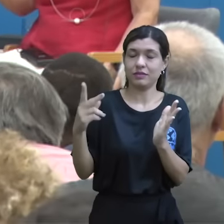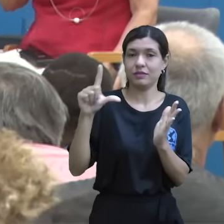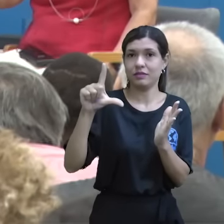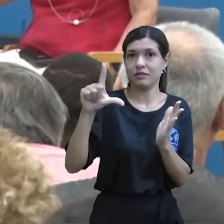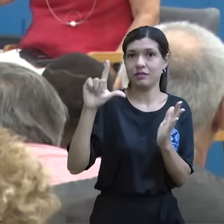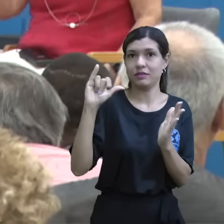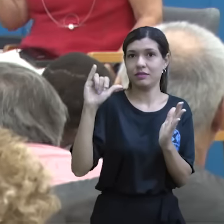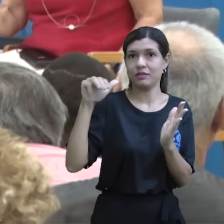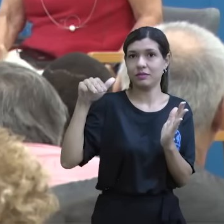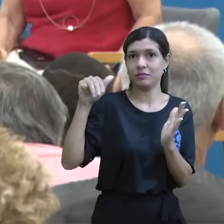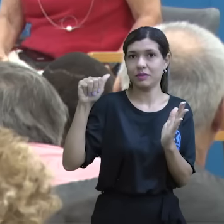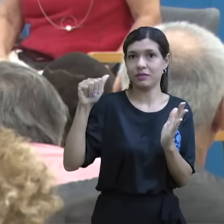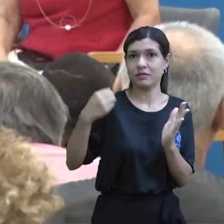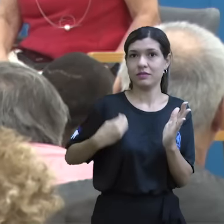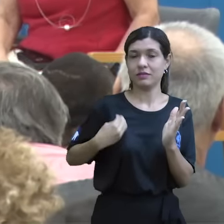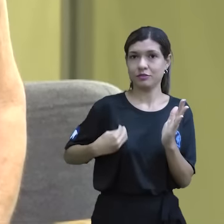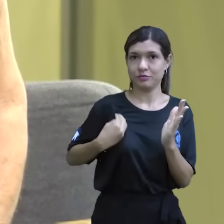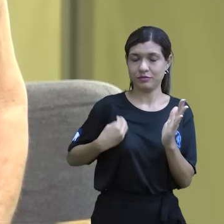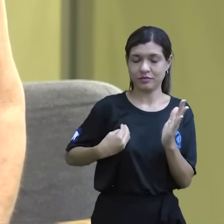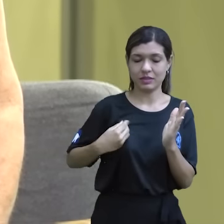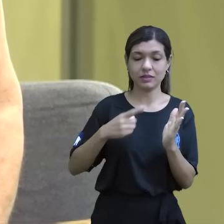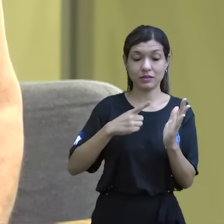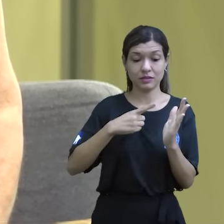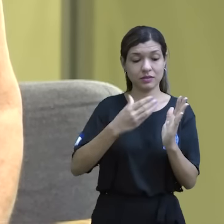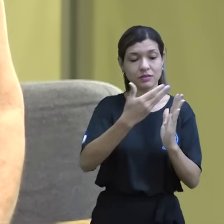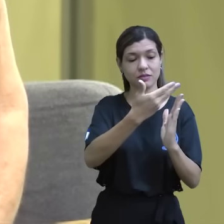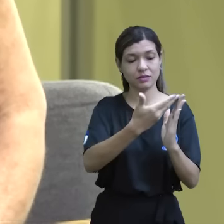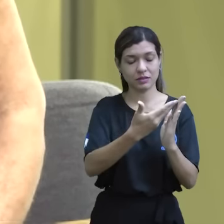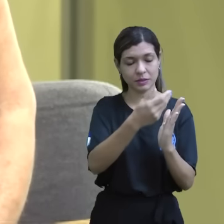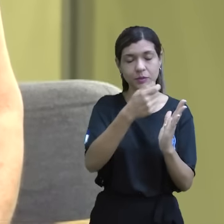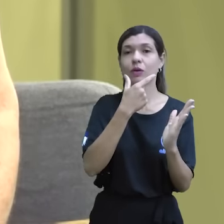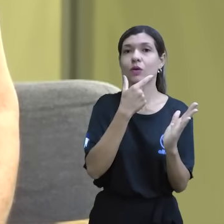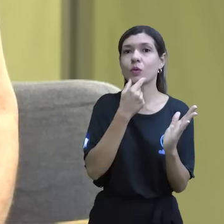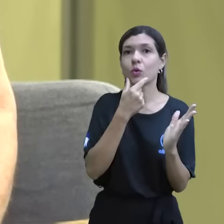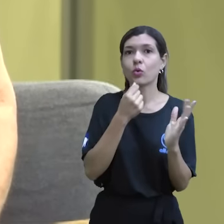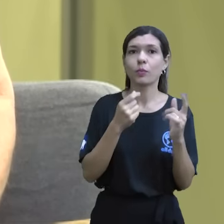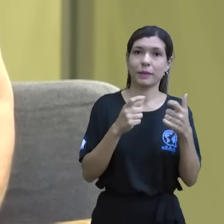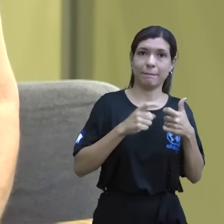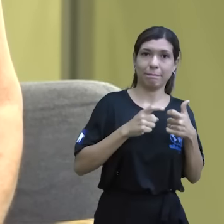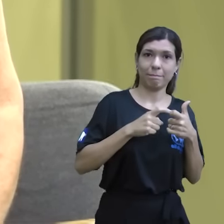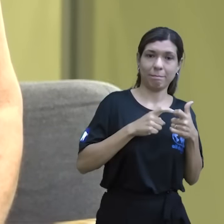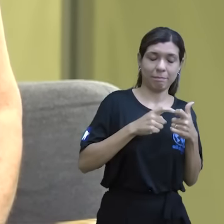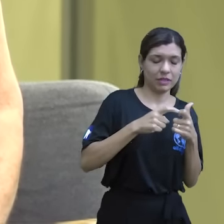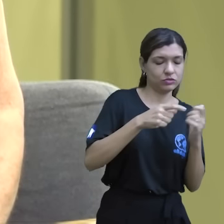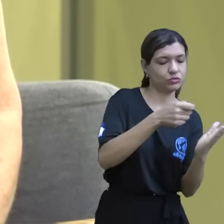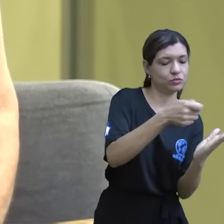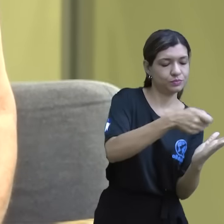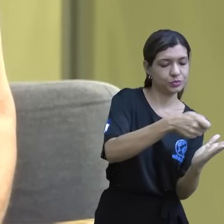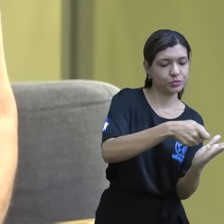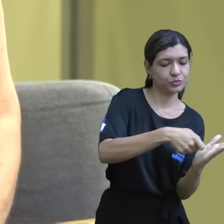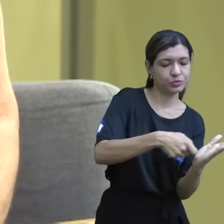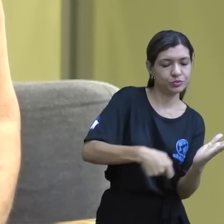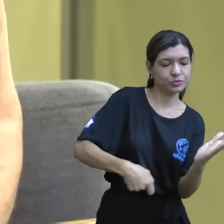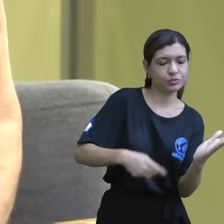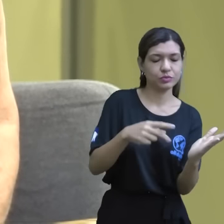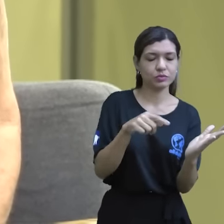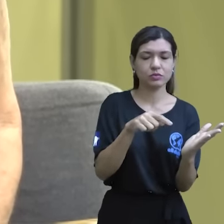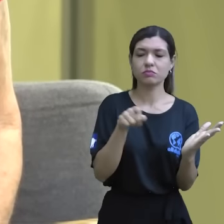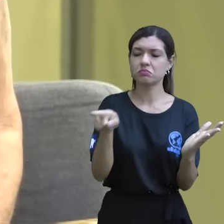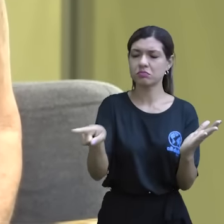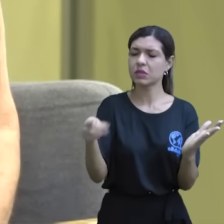sim, há pessoas que ficam privadas da sanidade, mas levavam